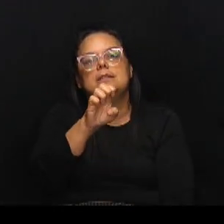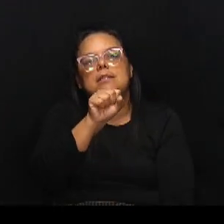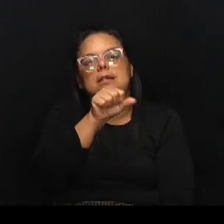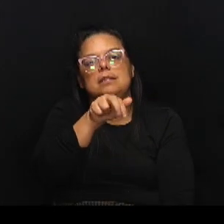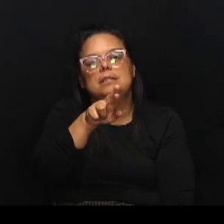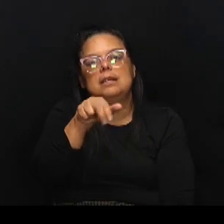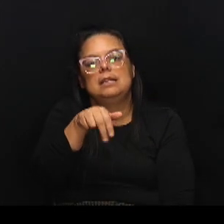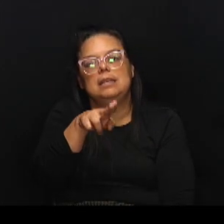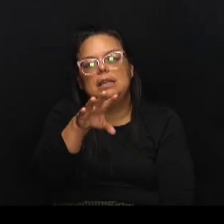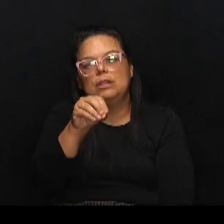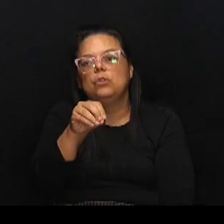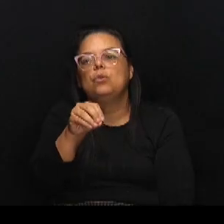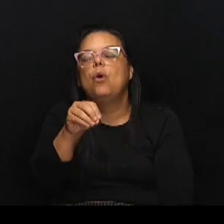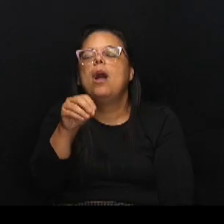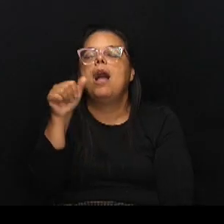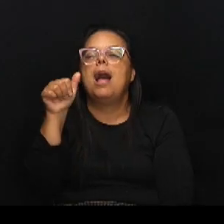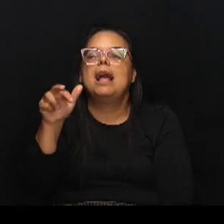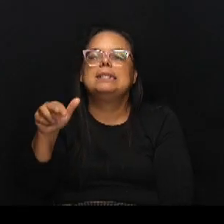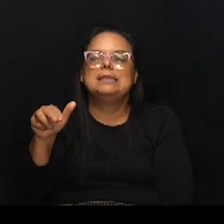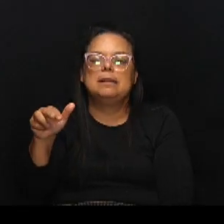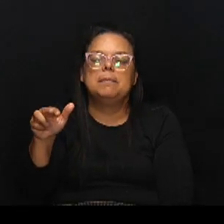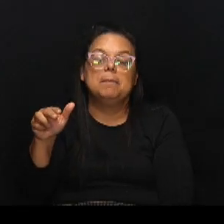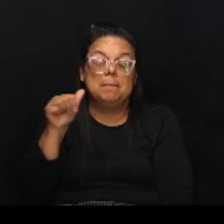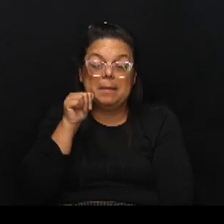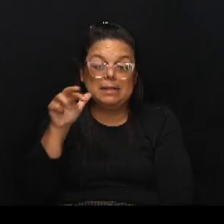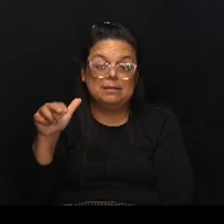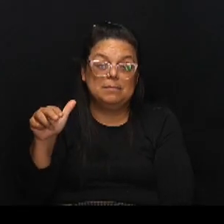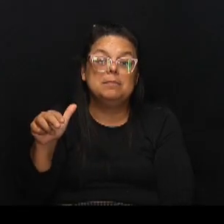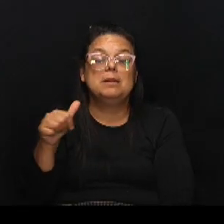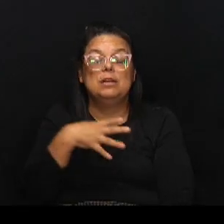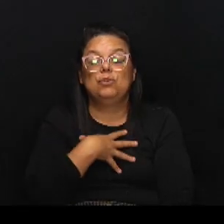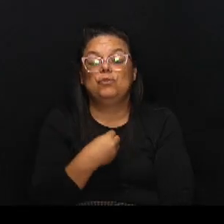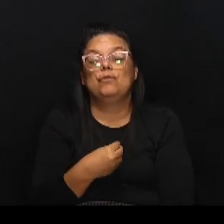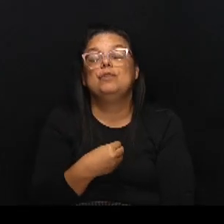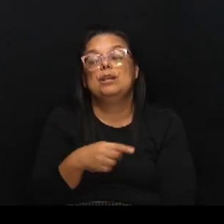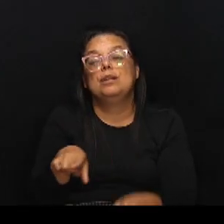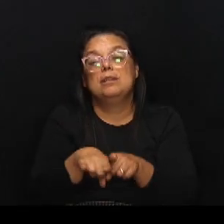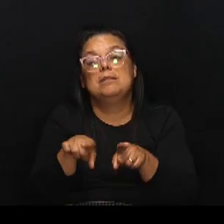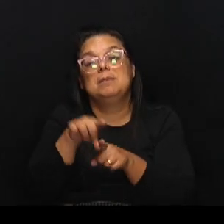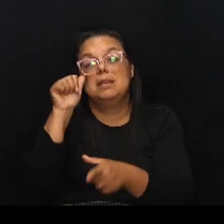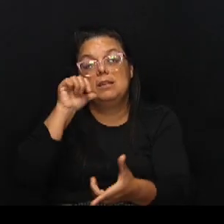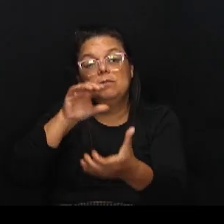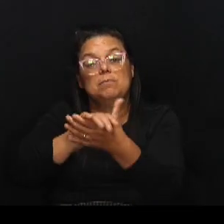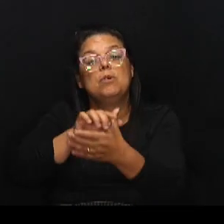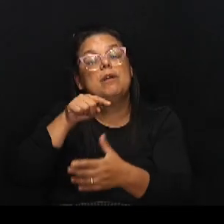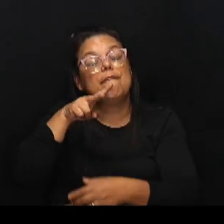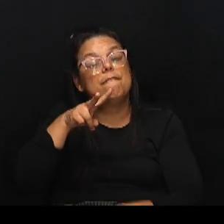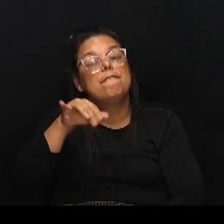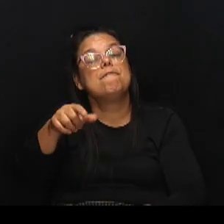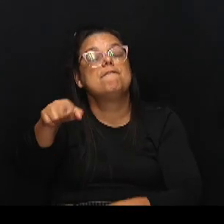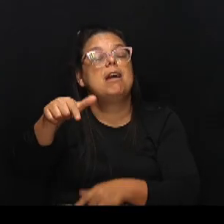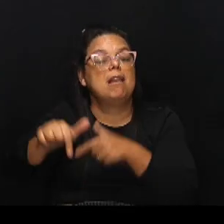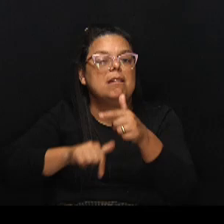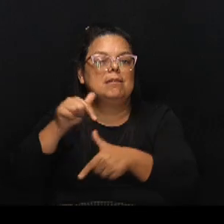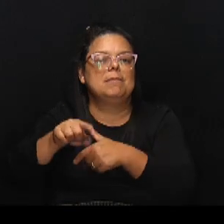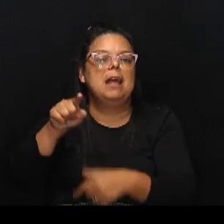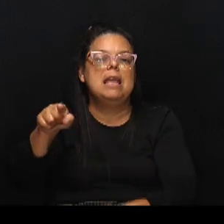Cesarino, as filhas dele, né, a mulher dele e o filho vão trabalhar nessa escola. E ele era